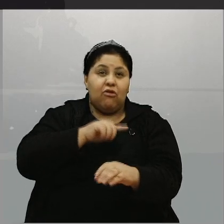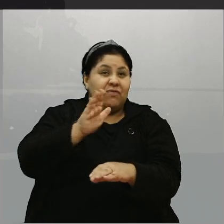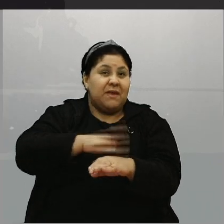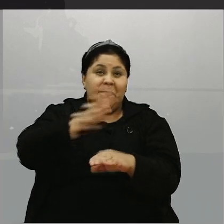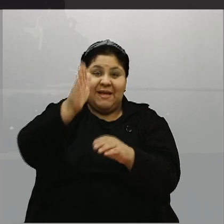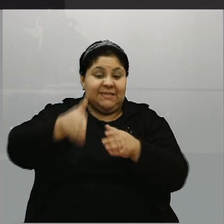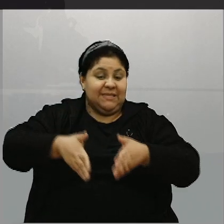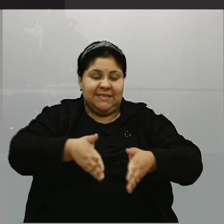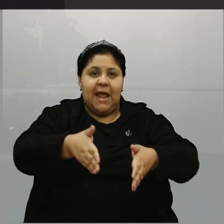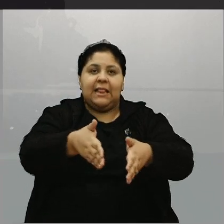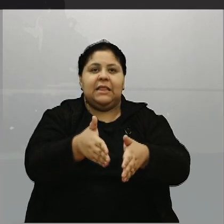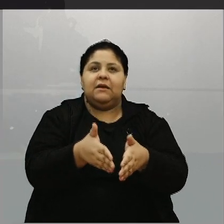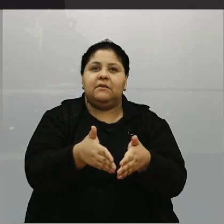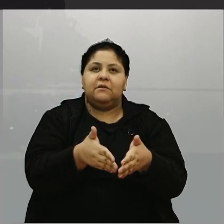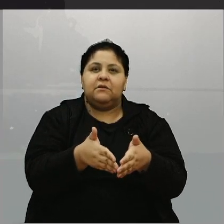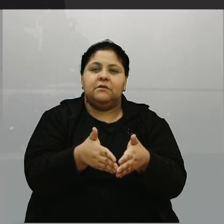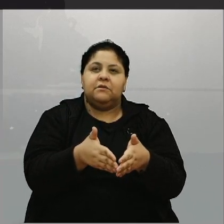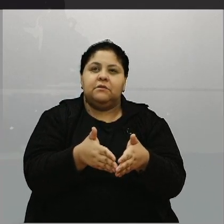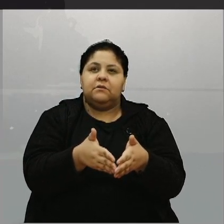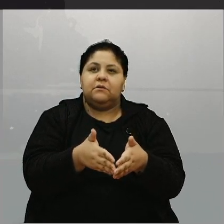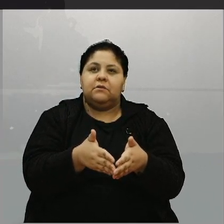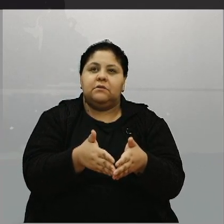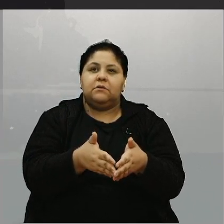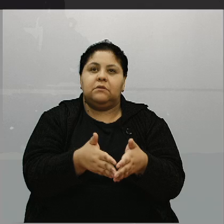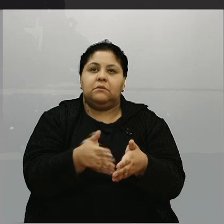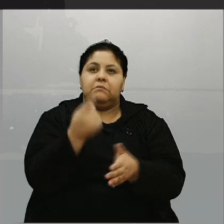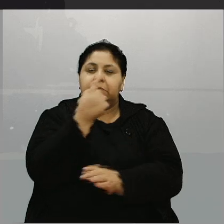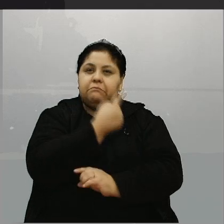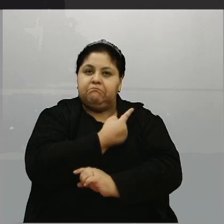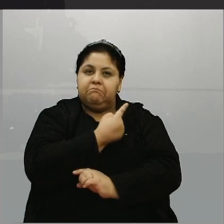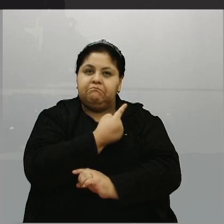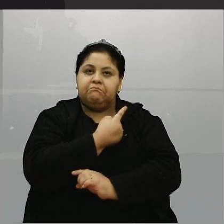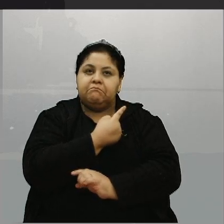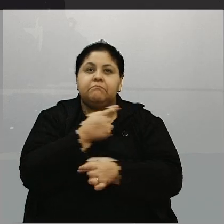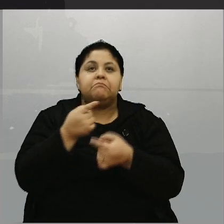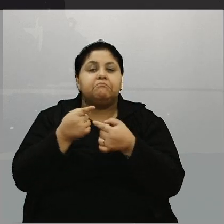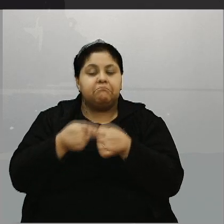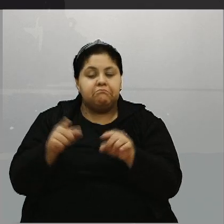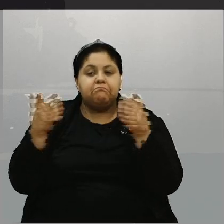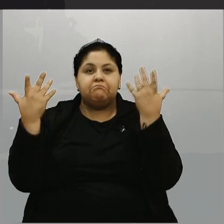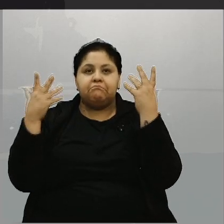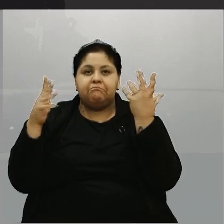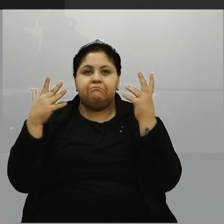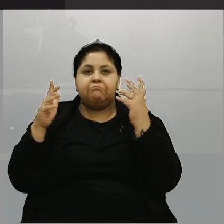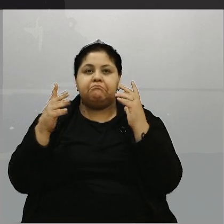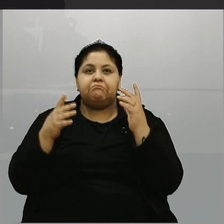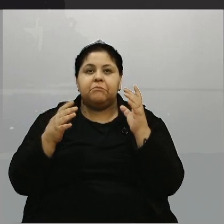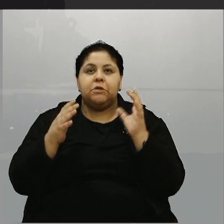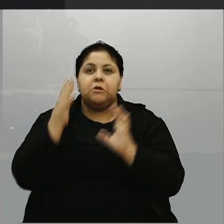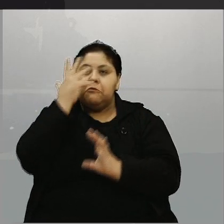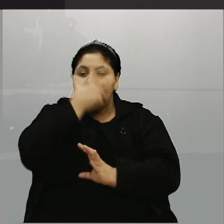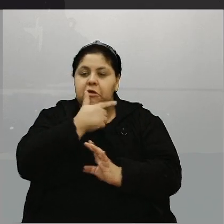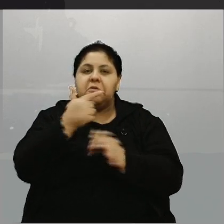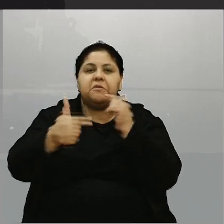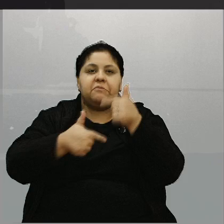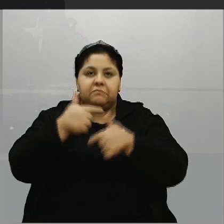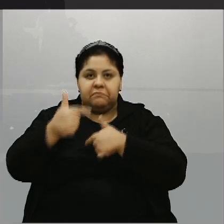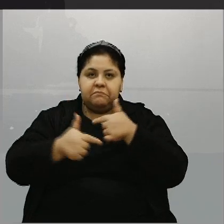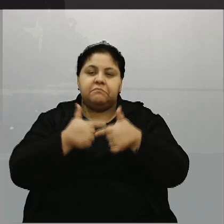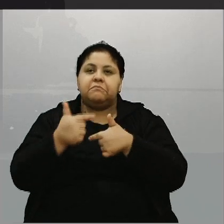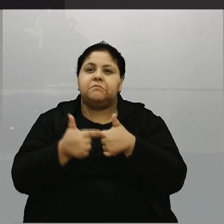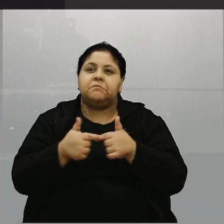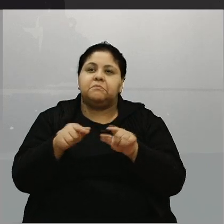estrada. Eu estive lá no local, estive ali ontem. Mas parabenizar pelo belo trabalho que está sendo feito aí